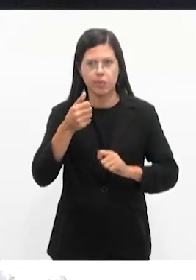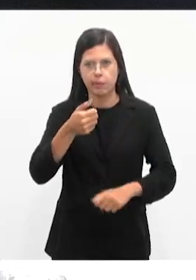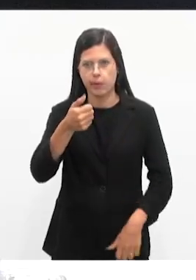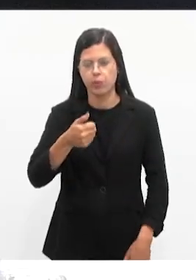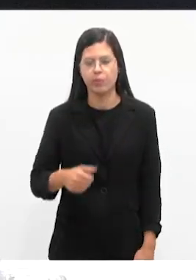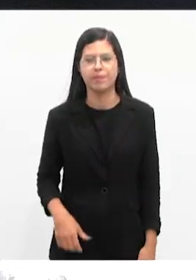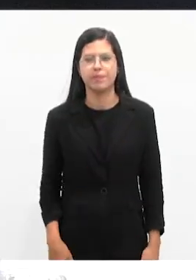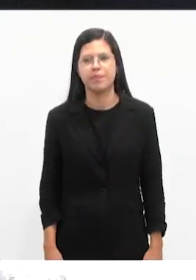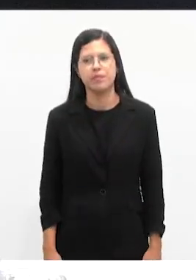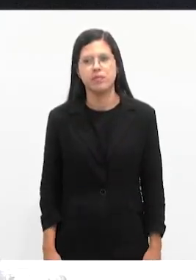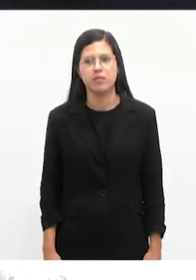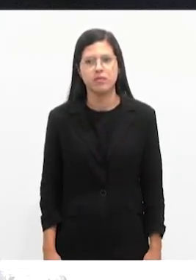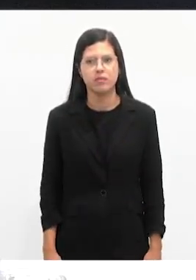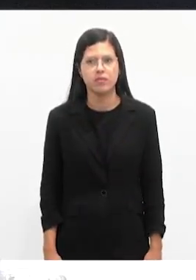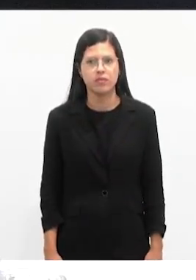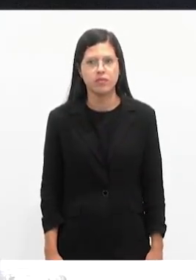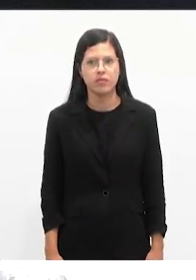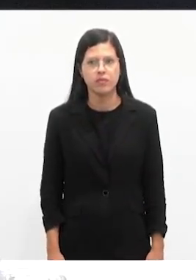1º.